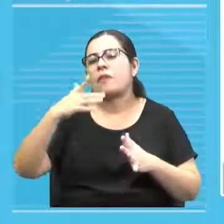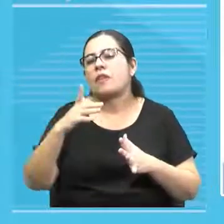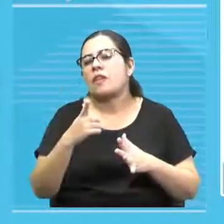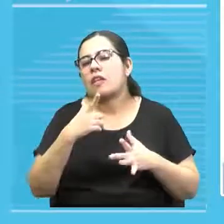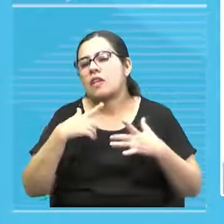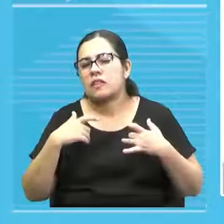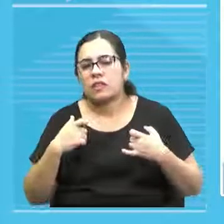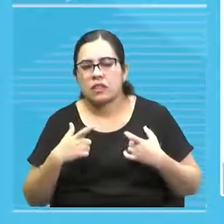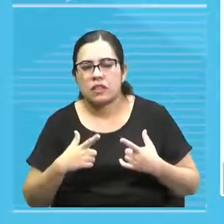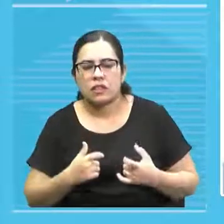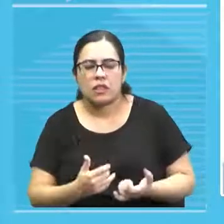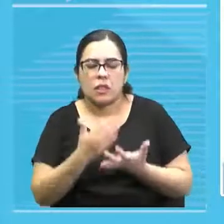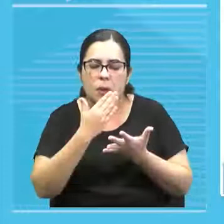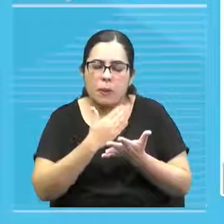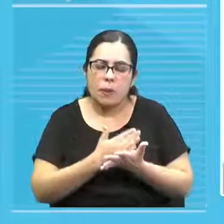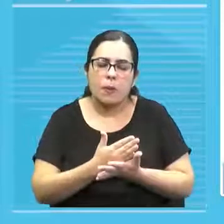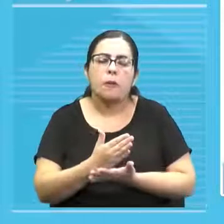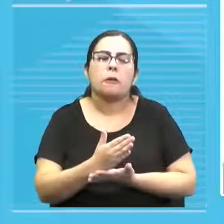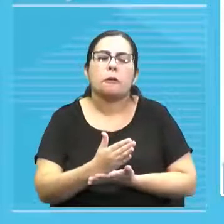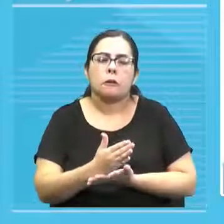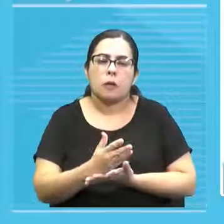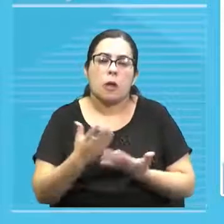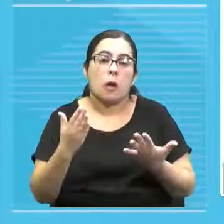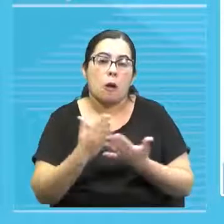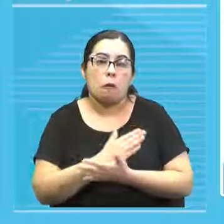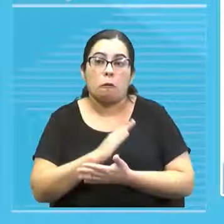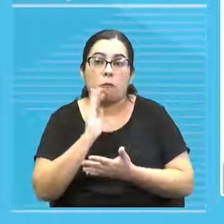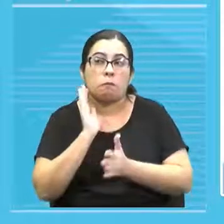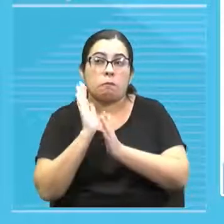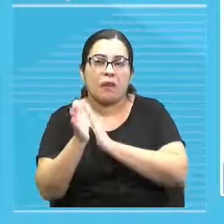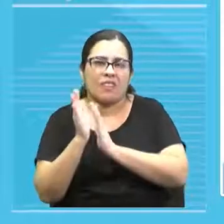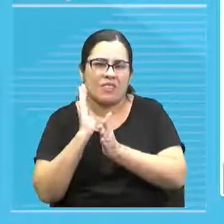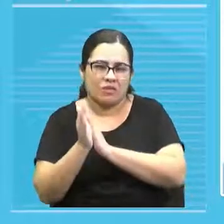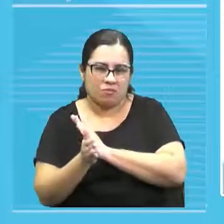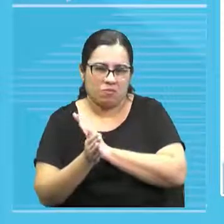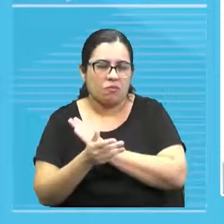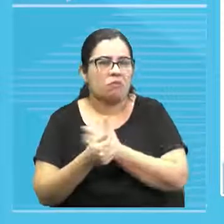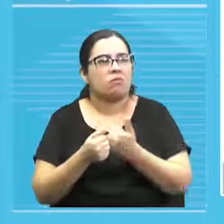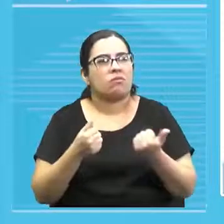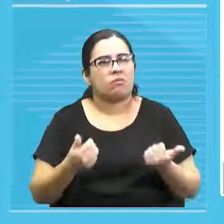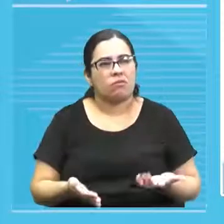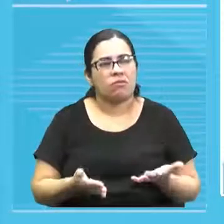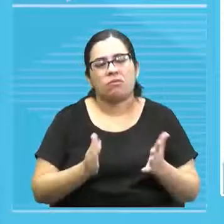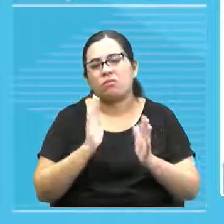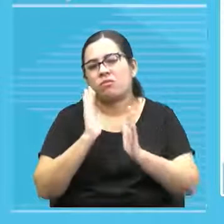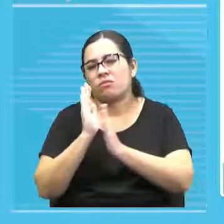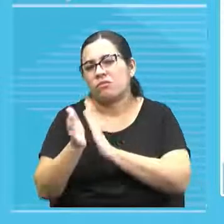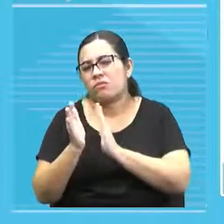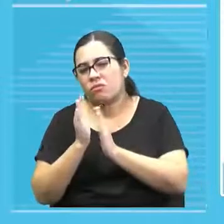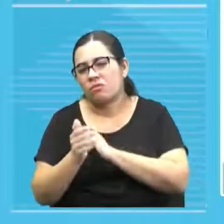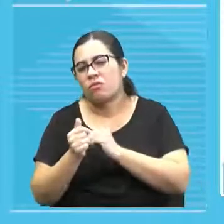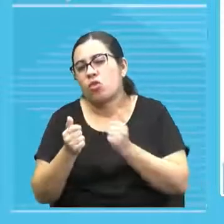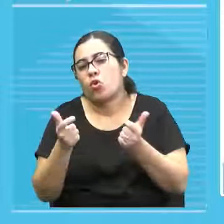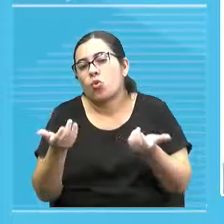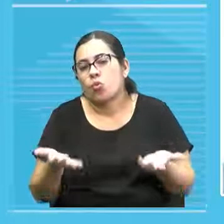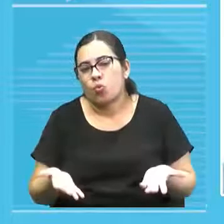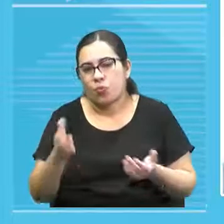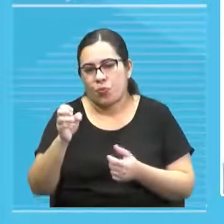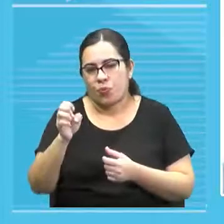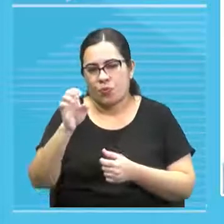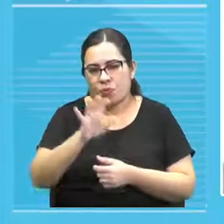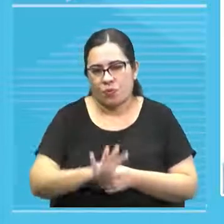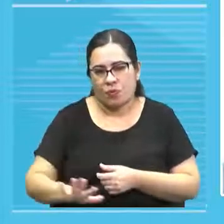guerras elas estavam as ela gera refugiados essas pessoas estavam se refugiando na Europa